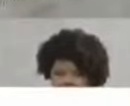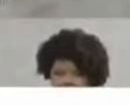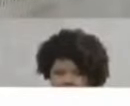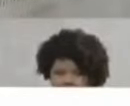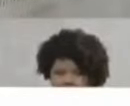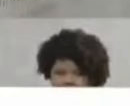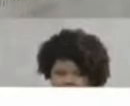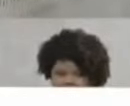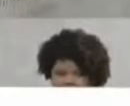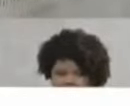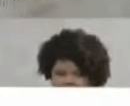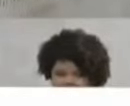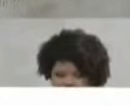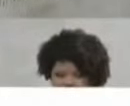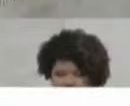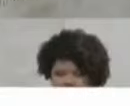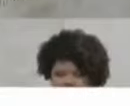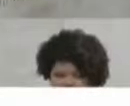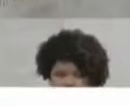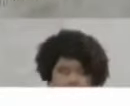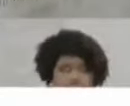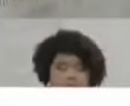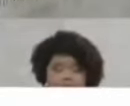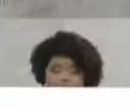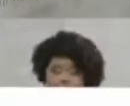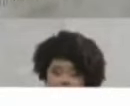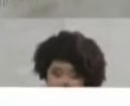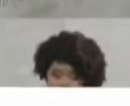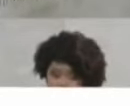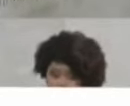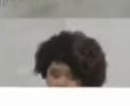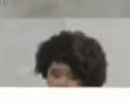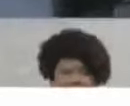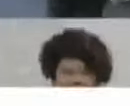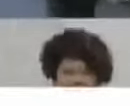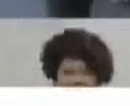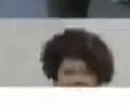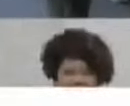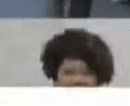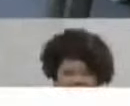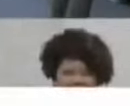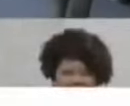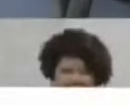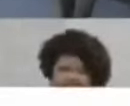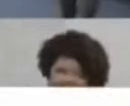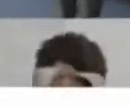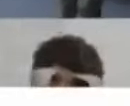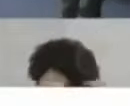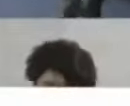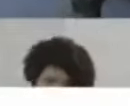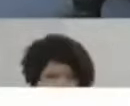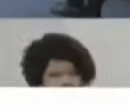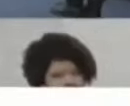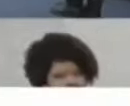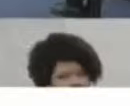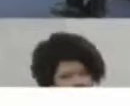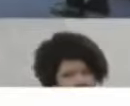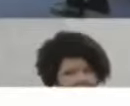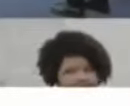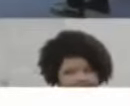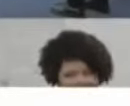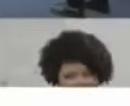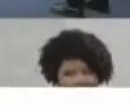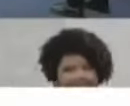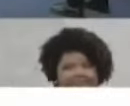foi criado em homenagem ao rapper Sabotage. Nascido no dia 3 de abril de 1973, em São Paulo,